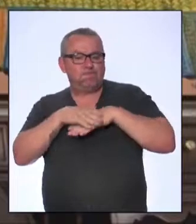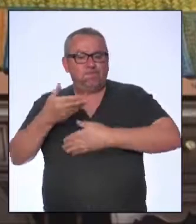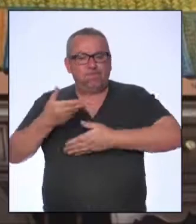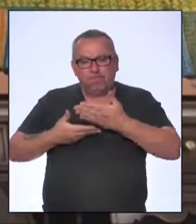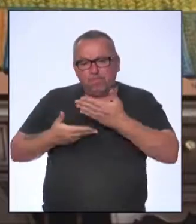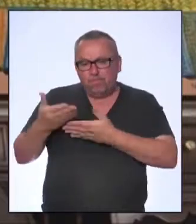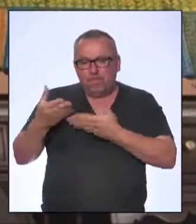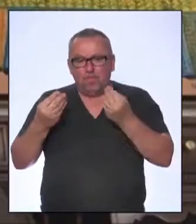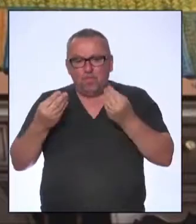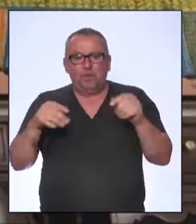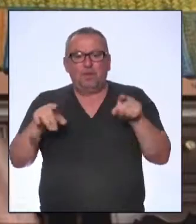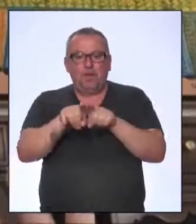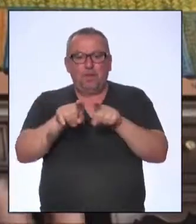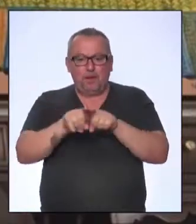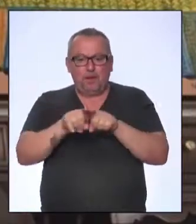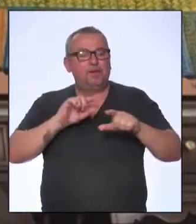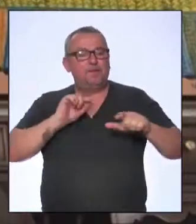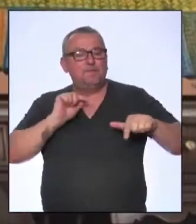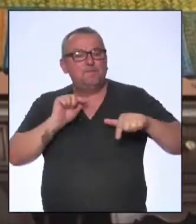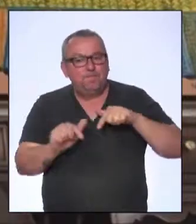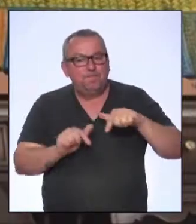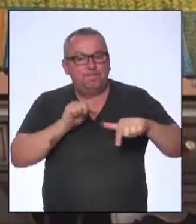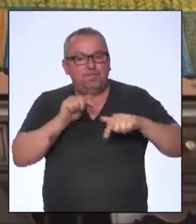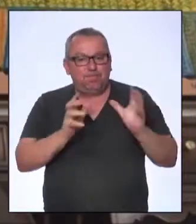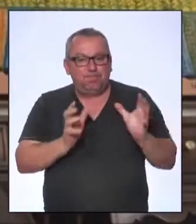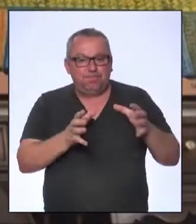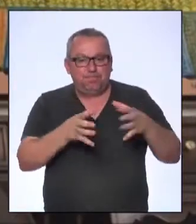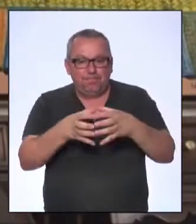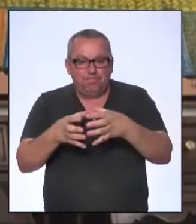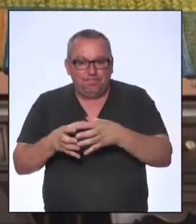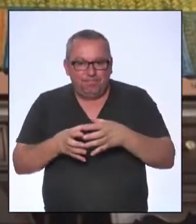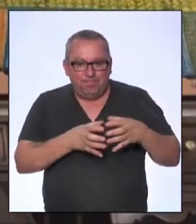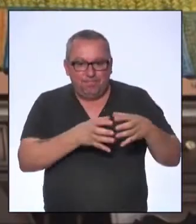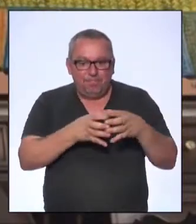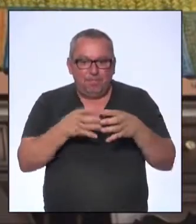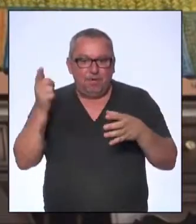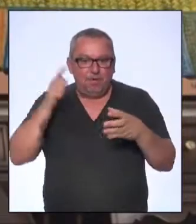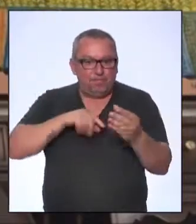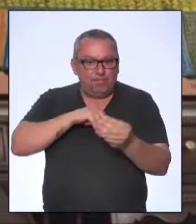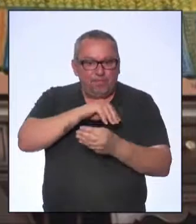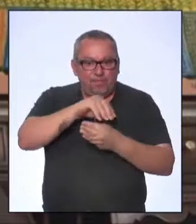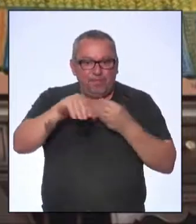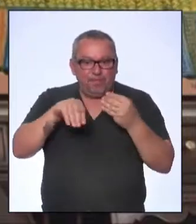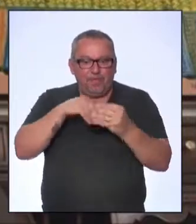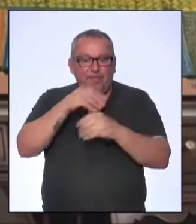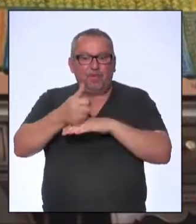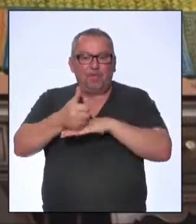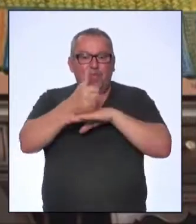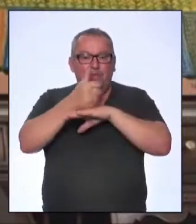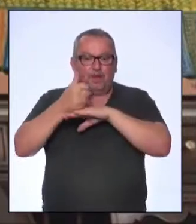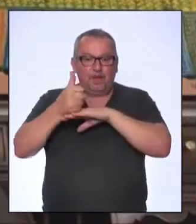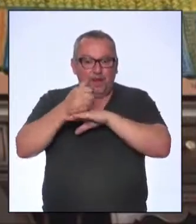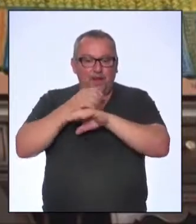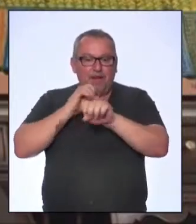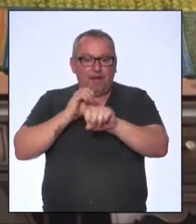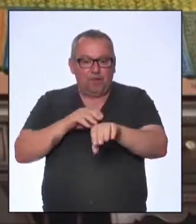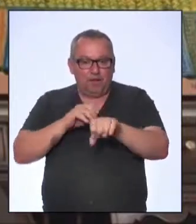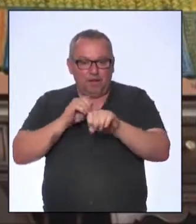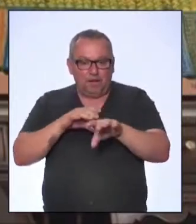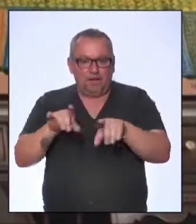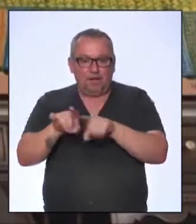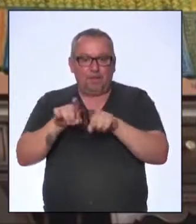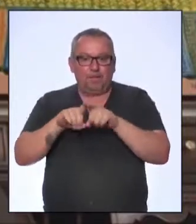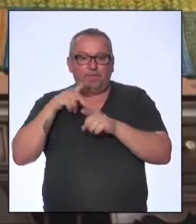bem trabalhada, que trabalha coletivamente, que consegue envolver os profissionais da educação em geral,